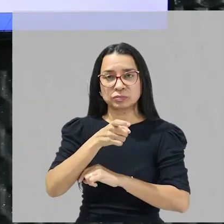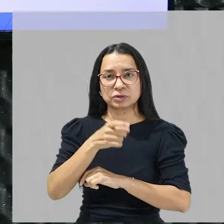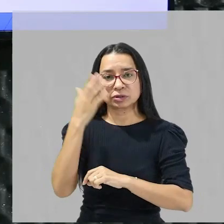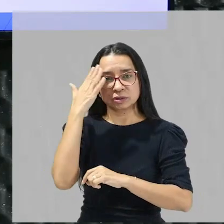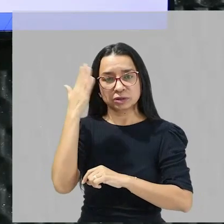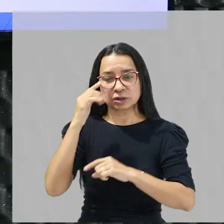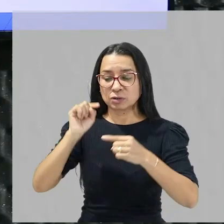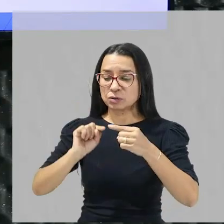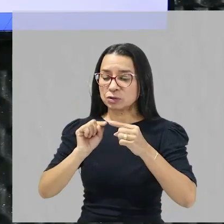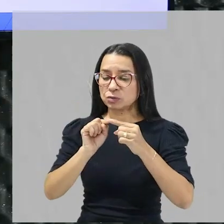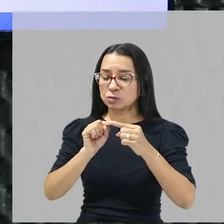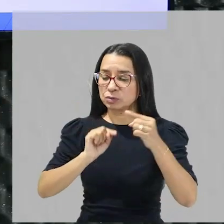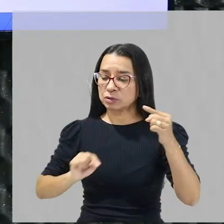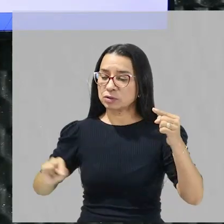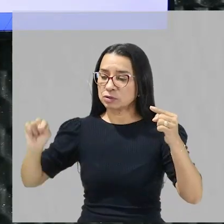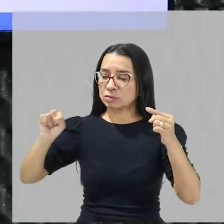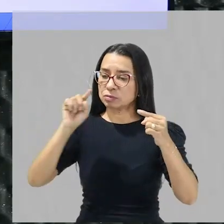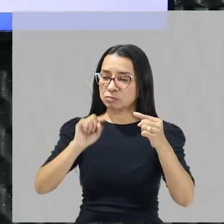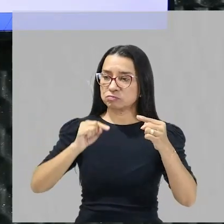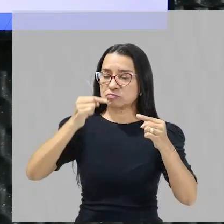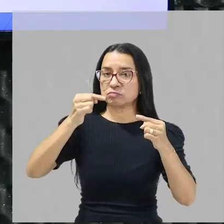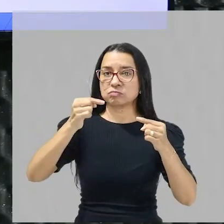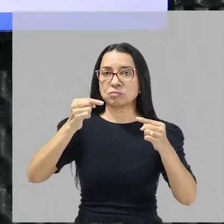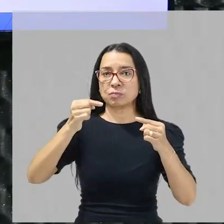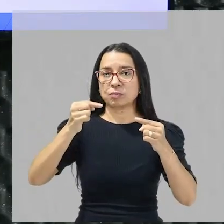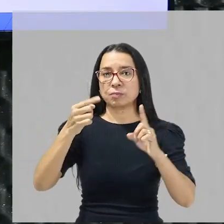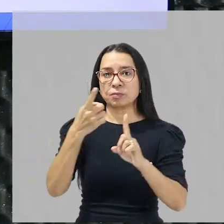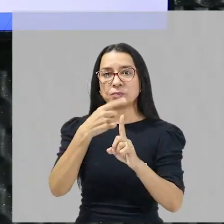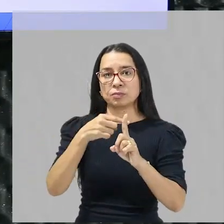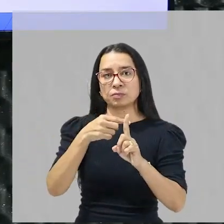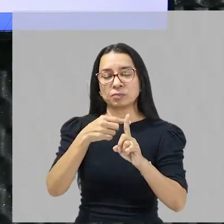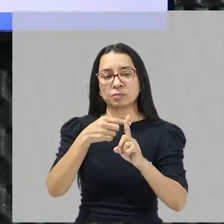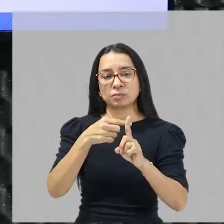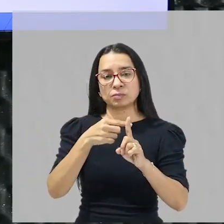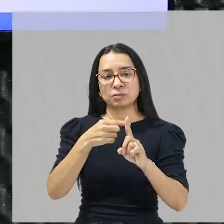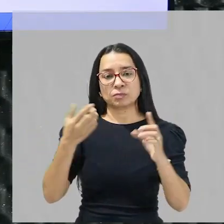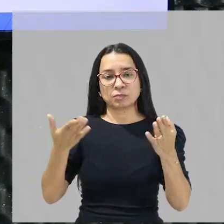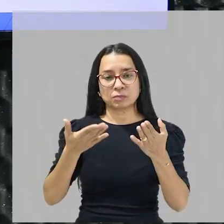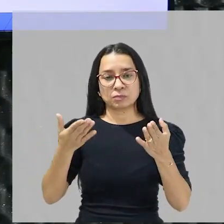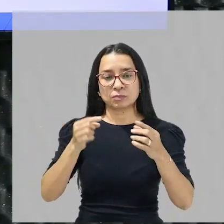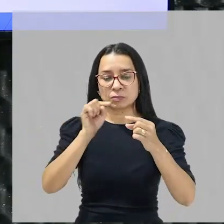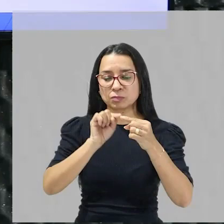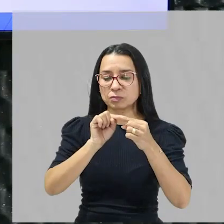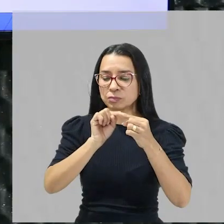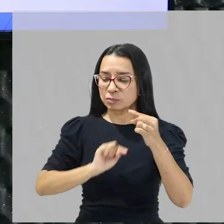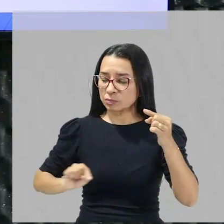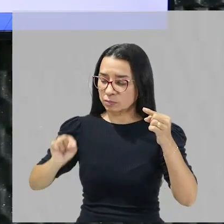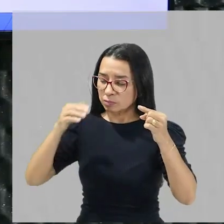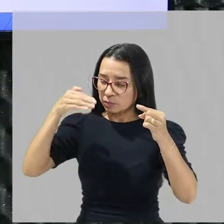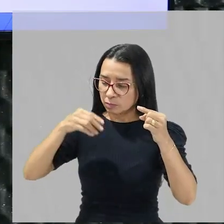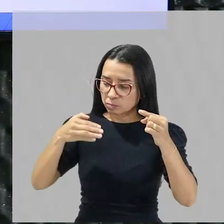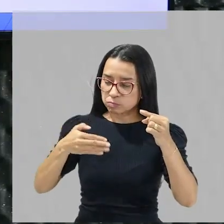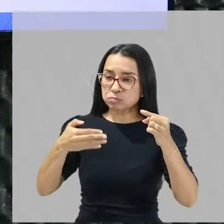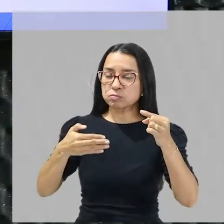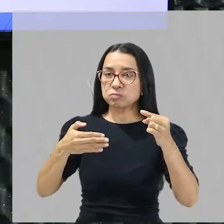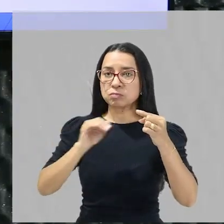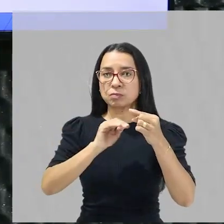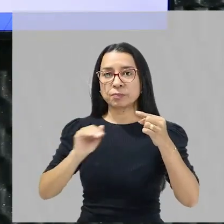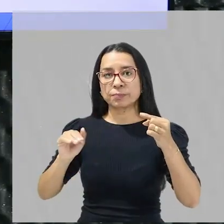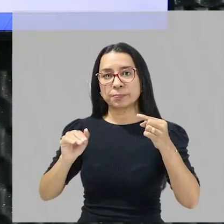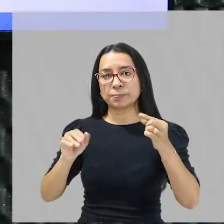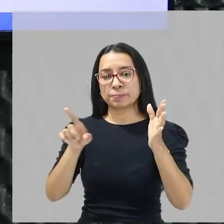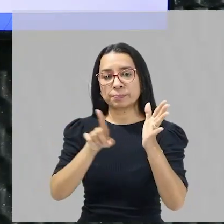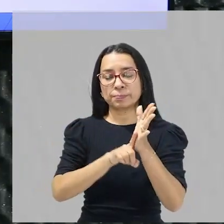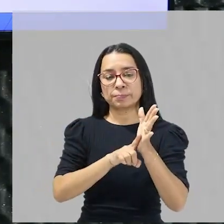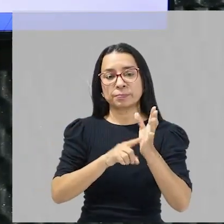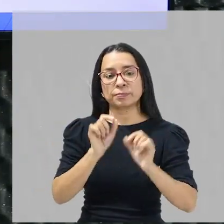está acima dele é positivo. Portanto, né, por sua vez, tudo que está abaixo vai ser, então, negativo. Então,